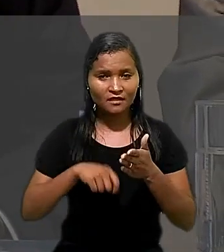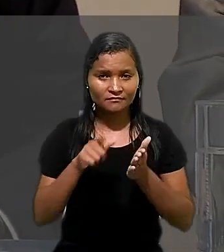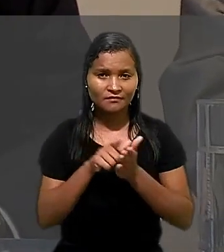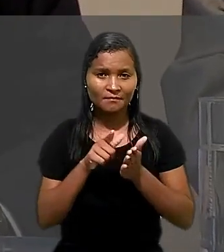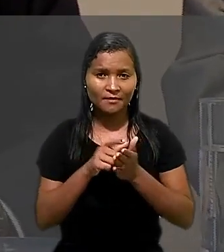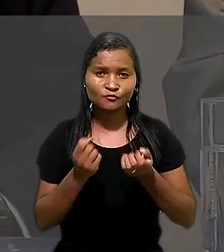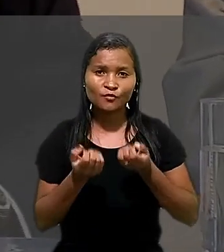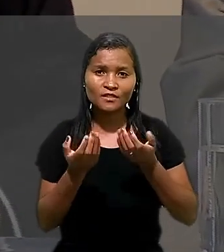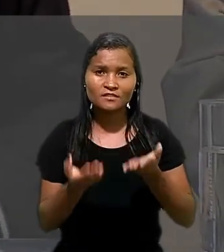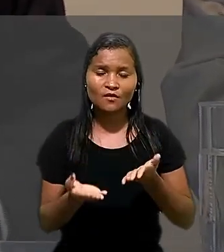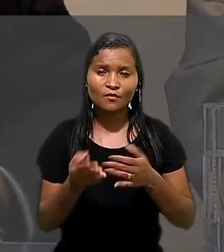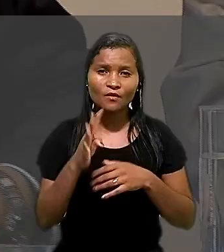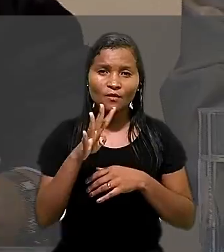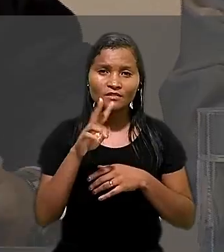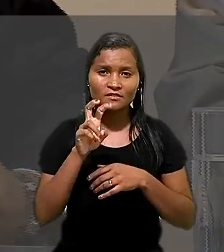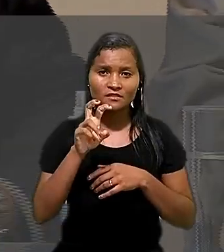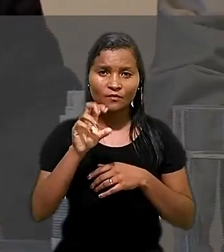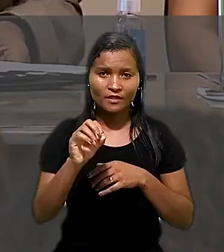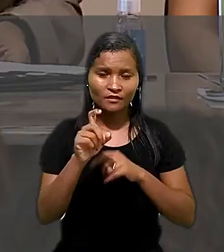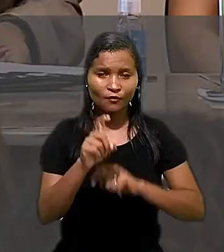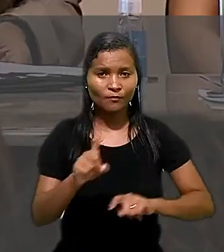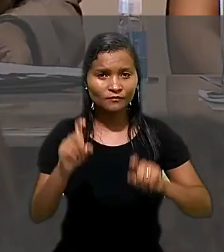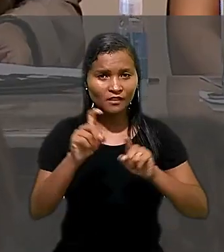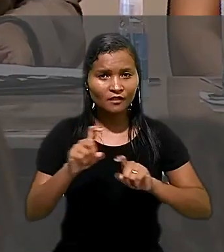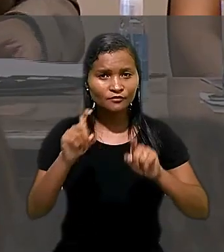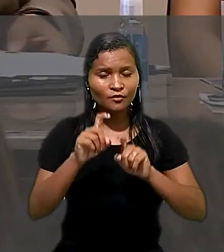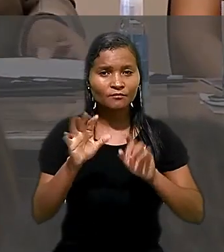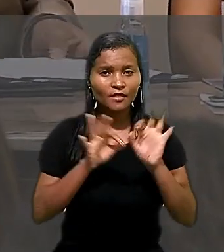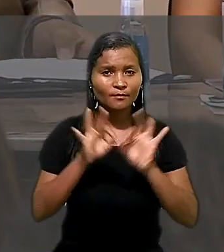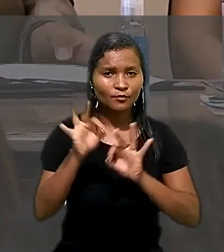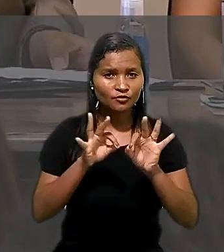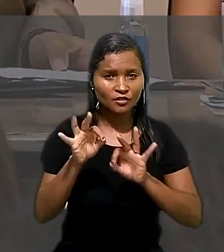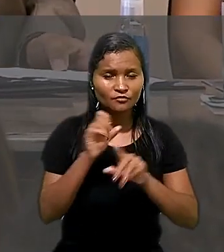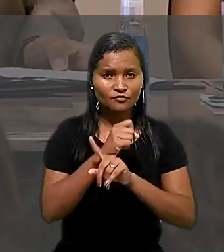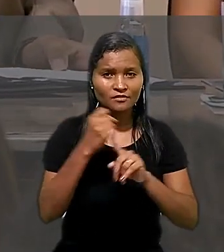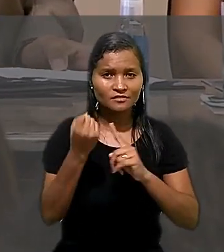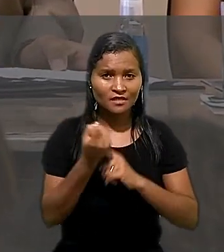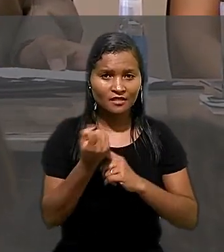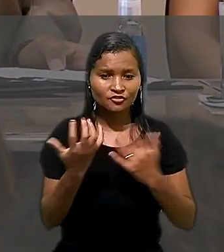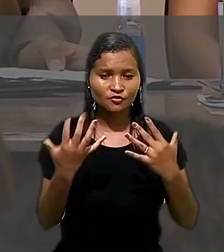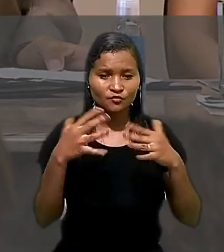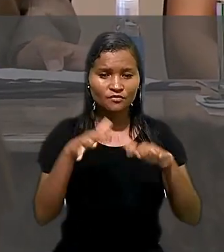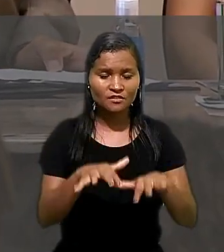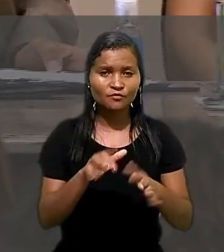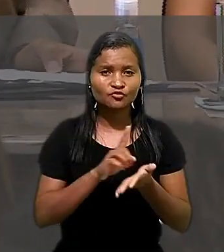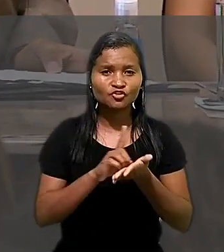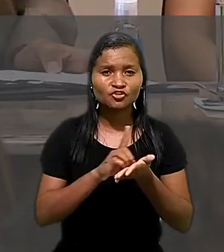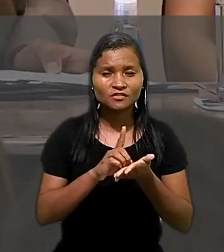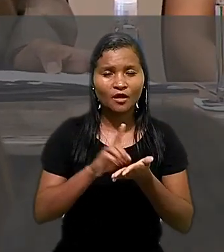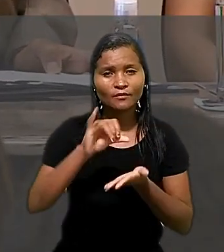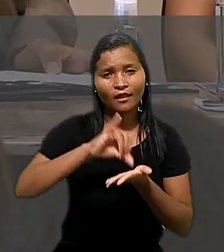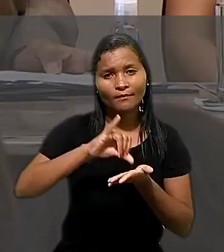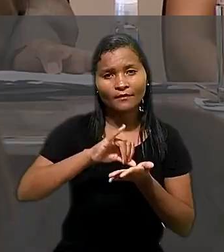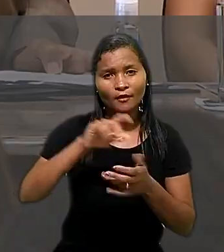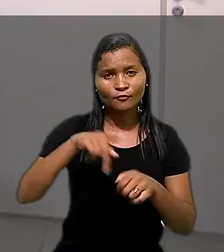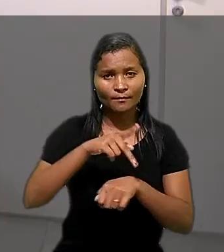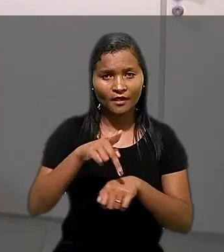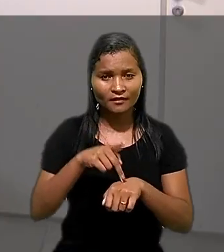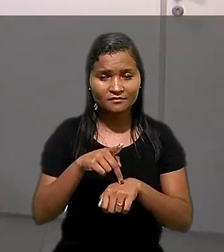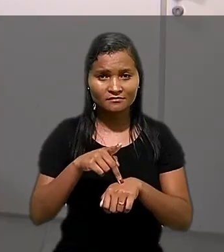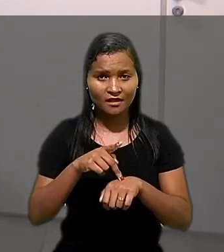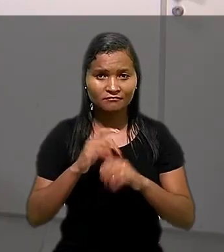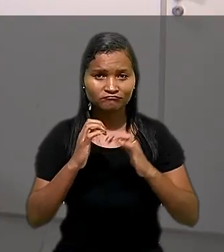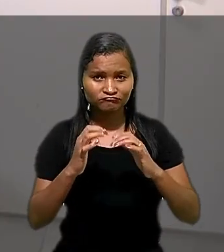de doação de 450 computadores para projetos sociais de inclusão digital na capital do país.